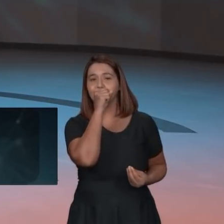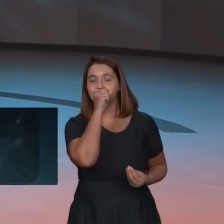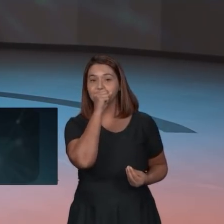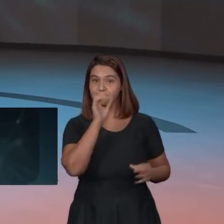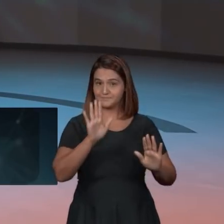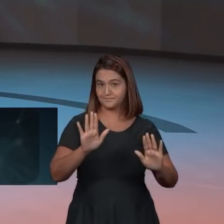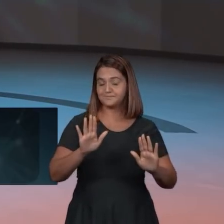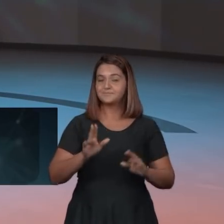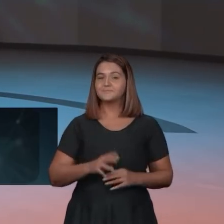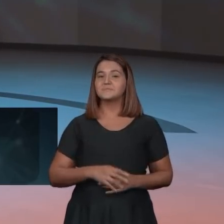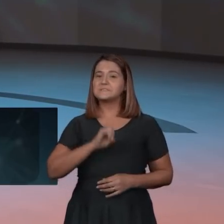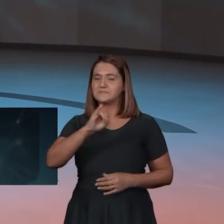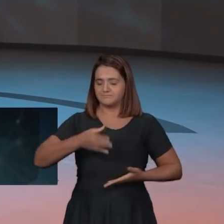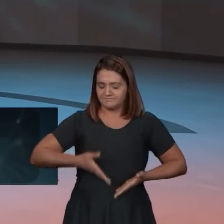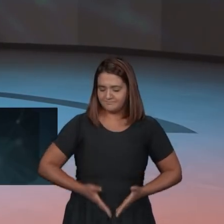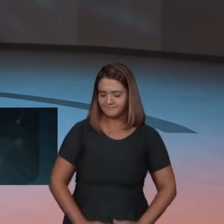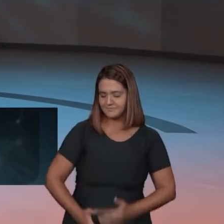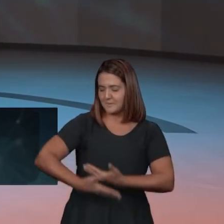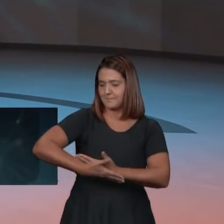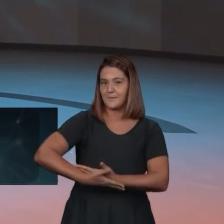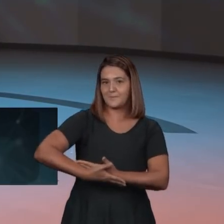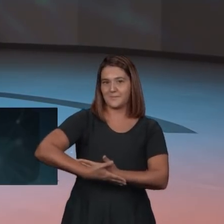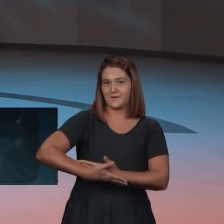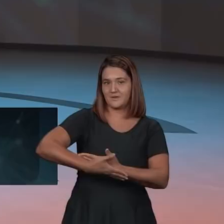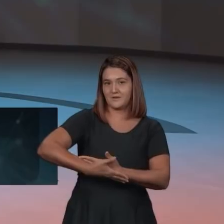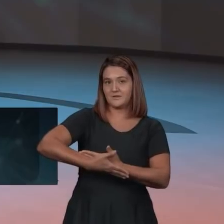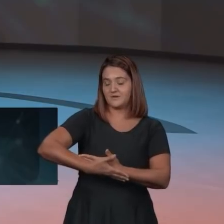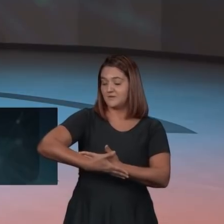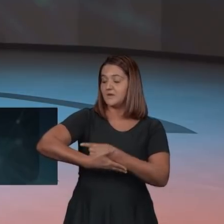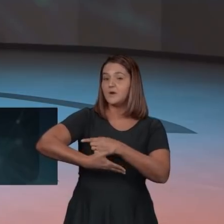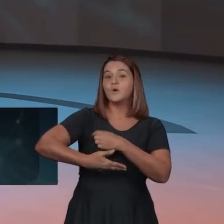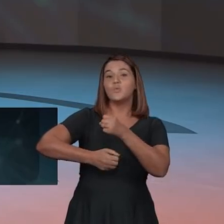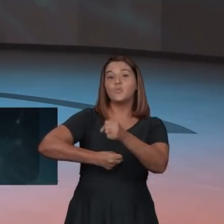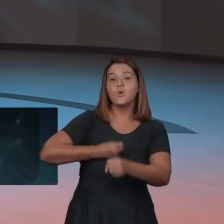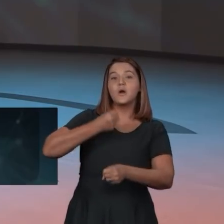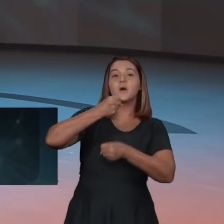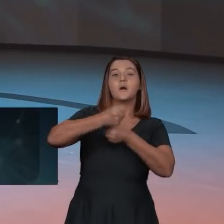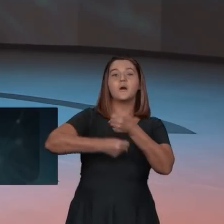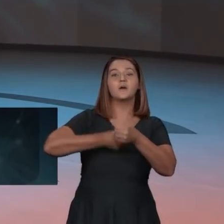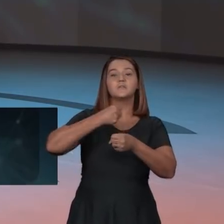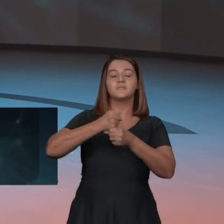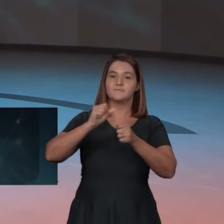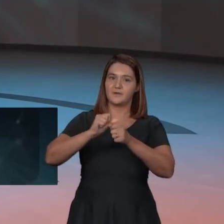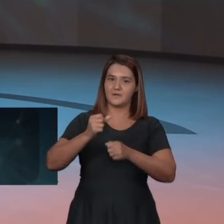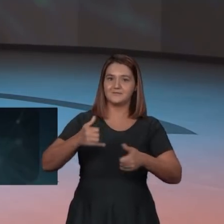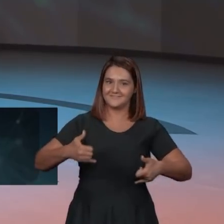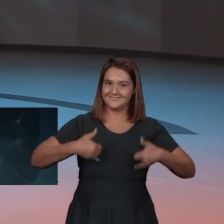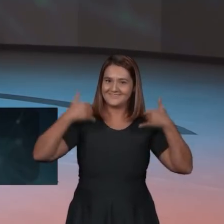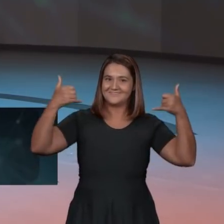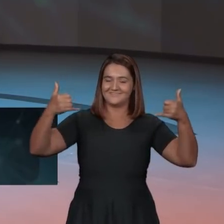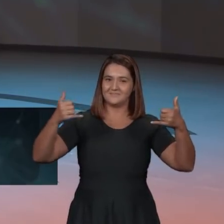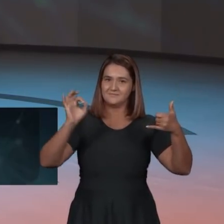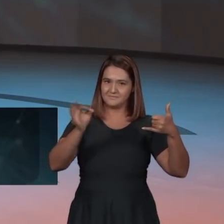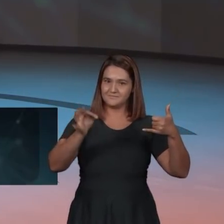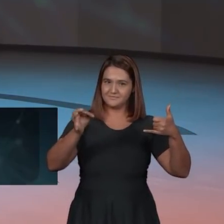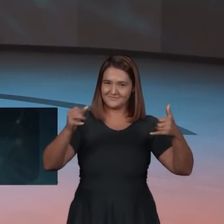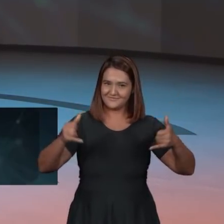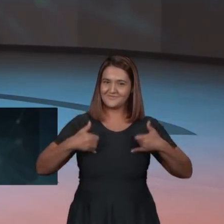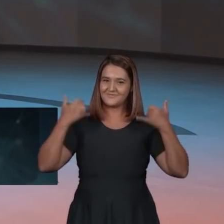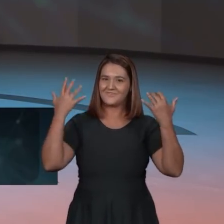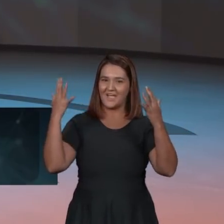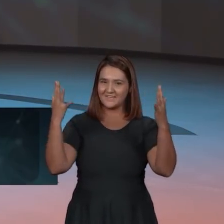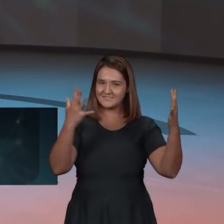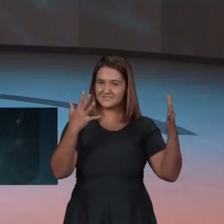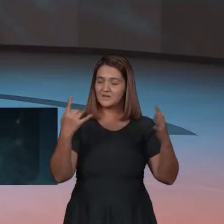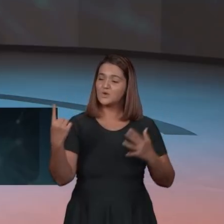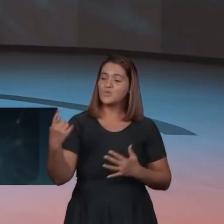ele nasce, e depois de um ano o que você faz? Uma festinha para comemorar o aniversário dele, não é mesmo? Para que fazer a festinha de um ano